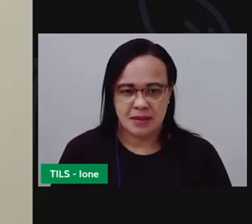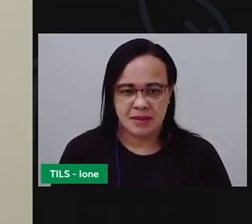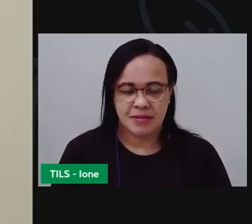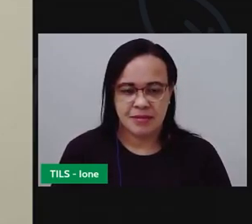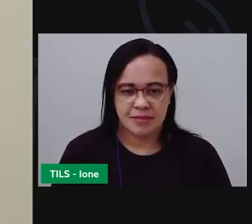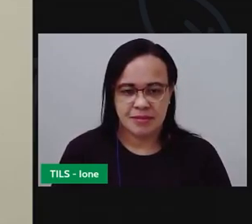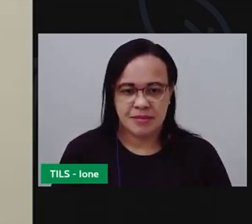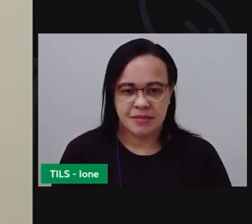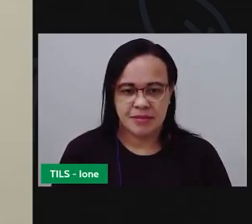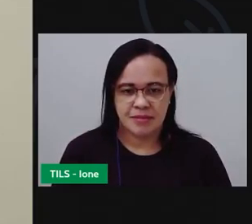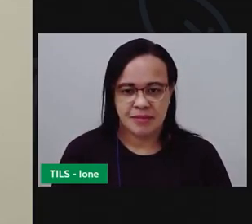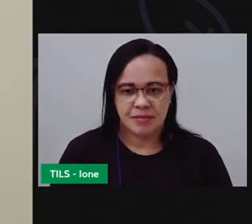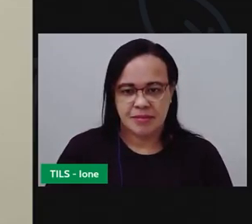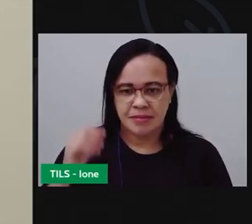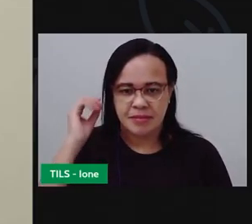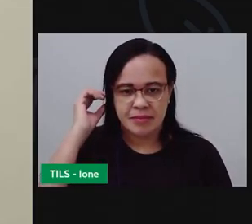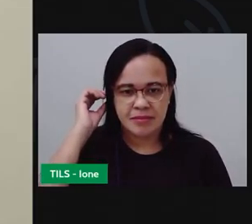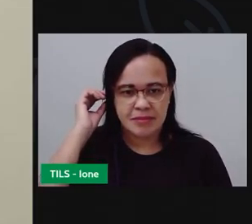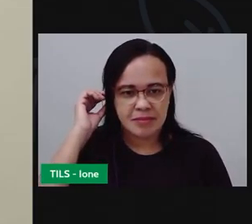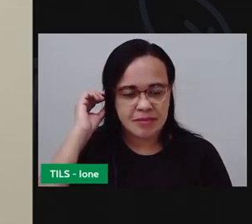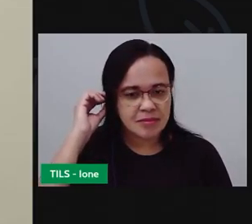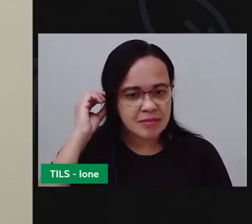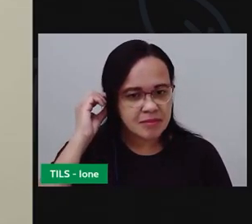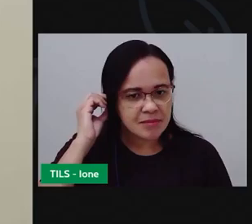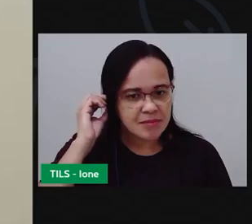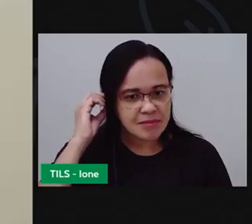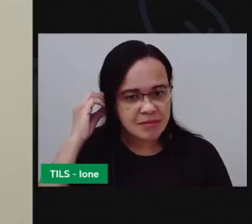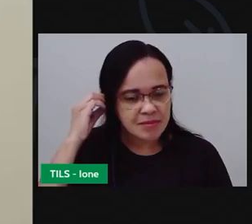garrafa para utilizar